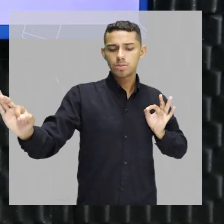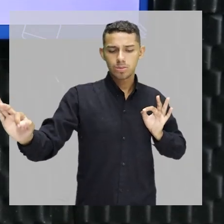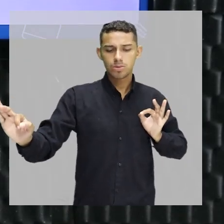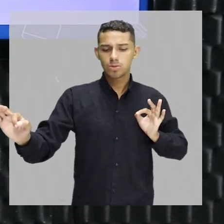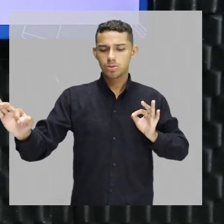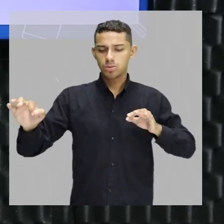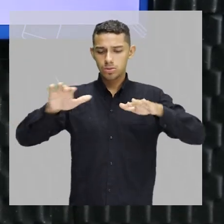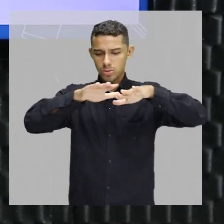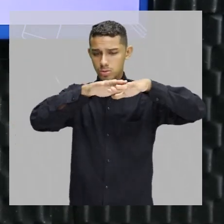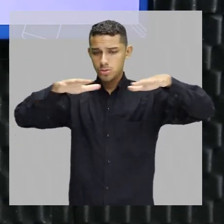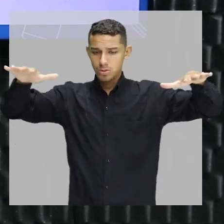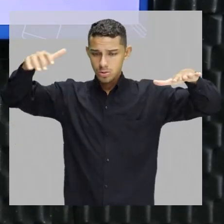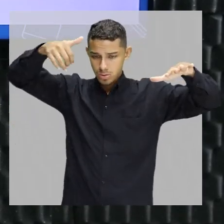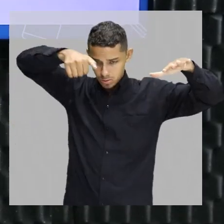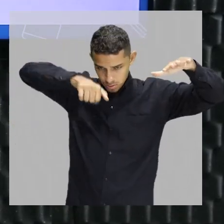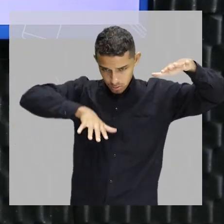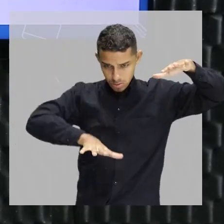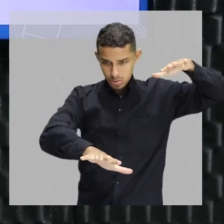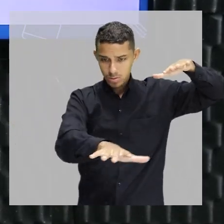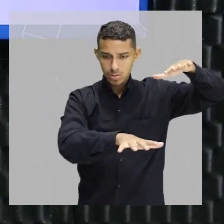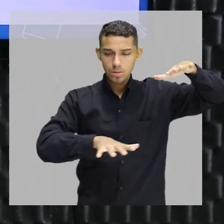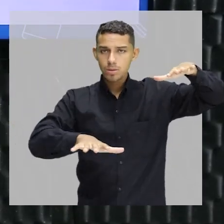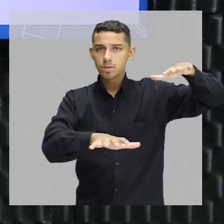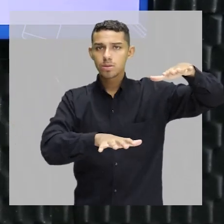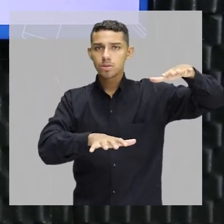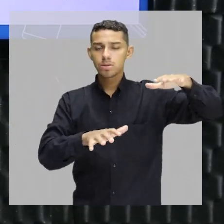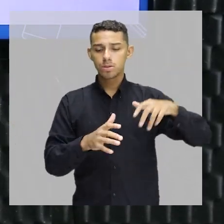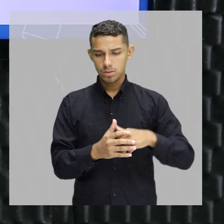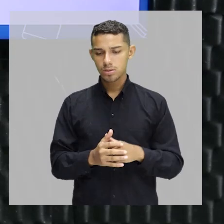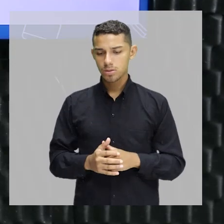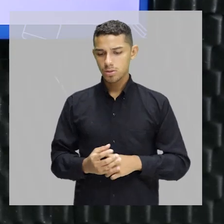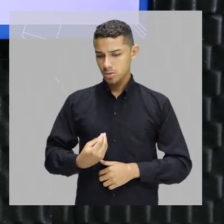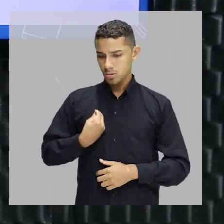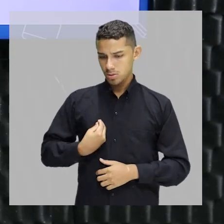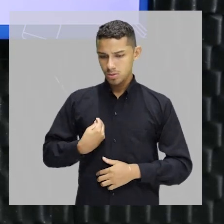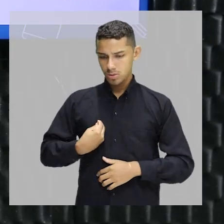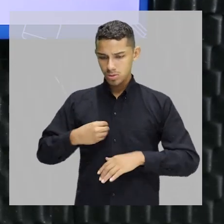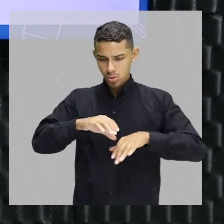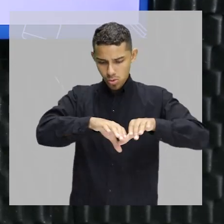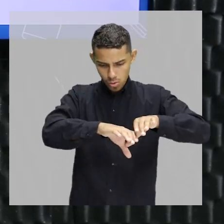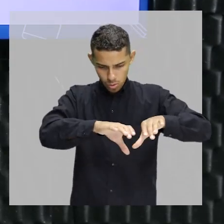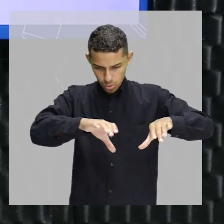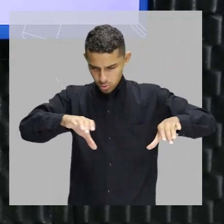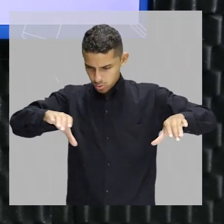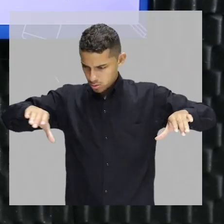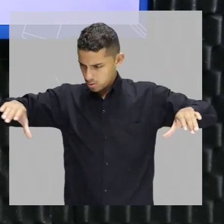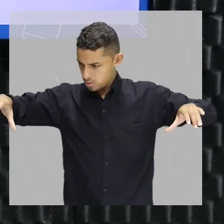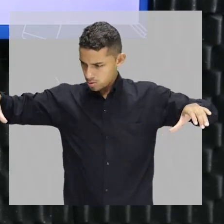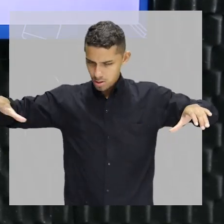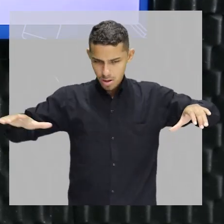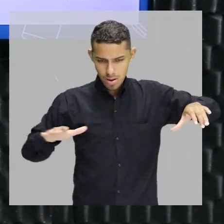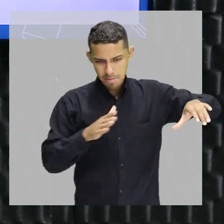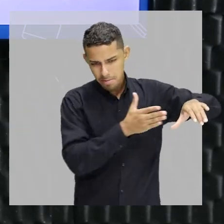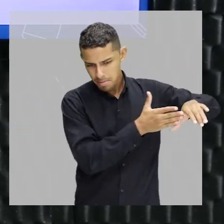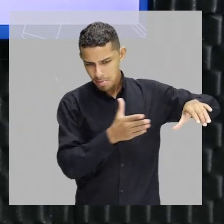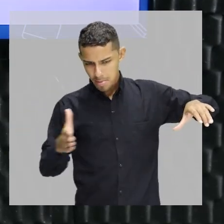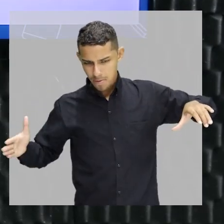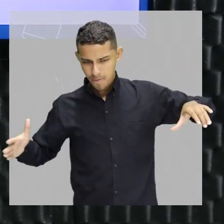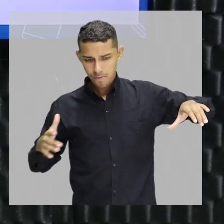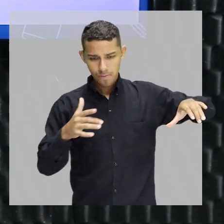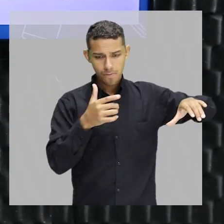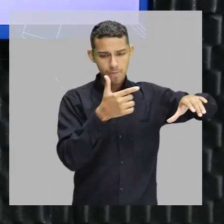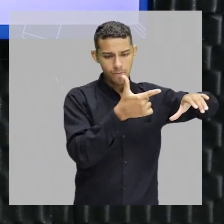feito no subsolo. Tá certo? Então o laboratório localiza-se em um túnel de 27 quilômetros de circunferência. Olha só o